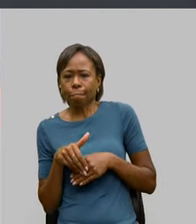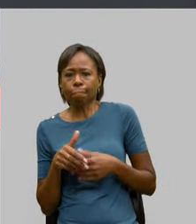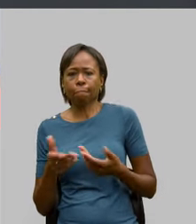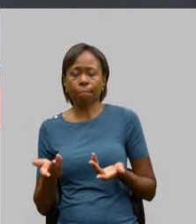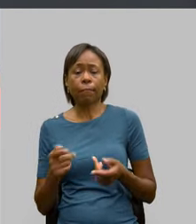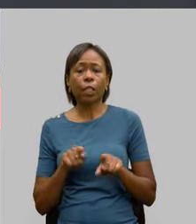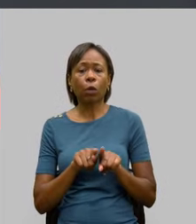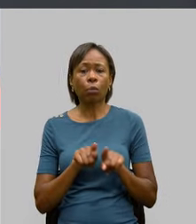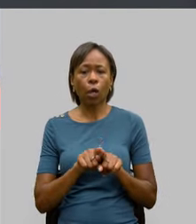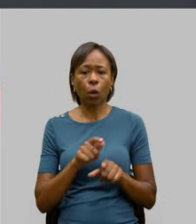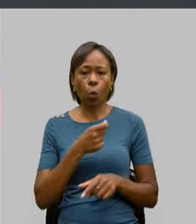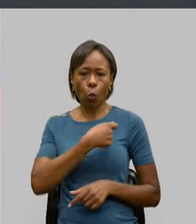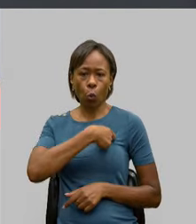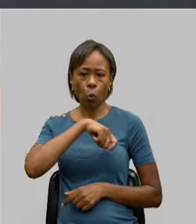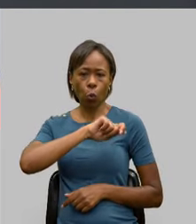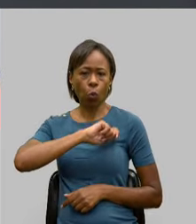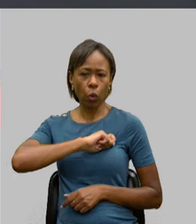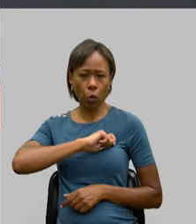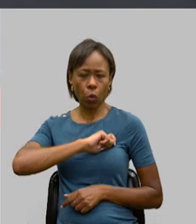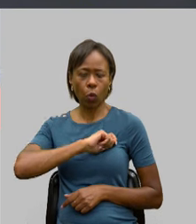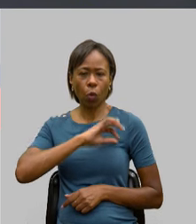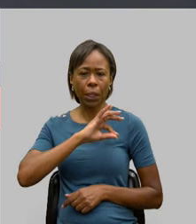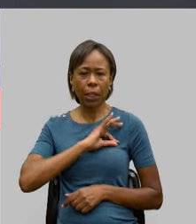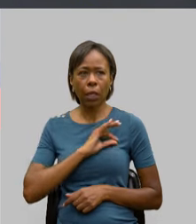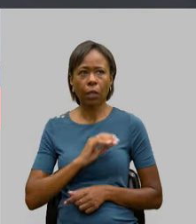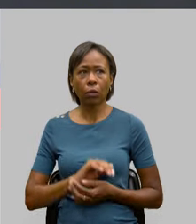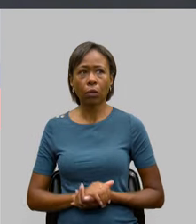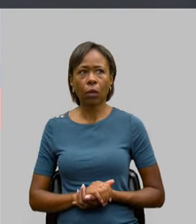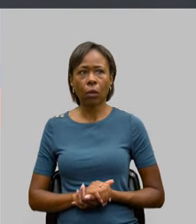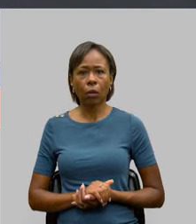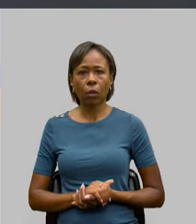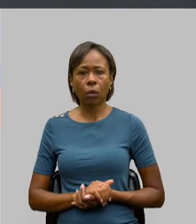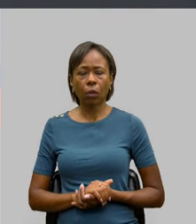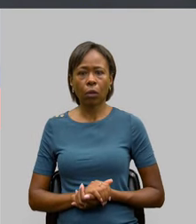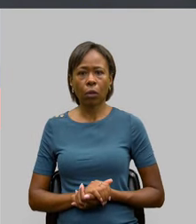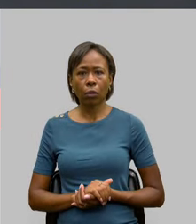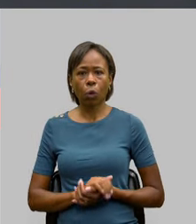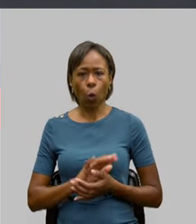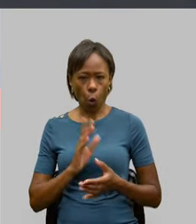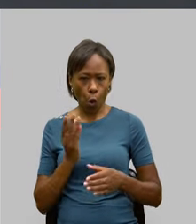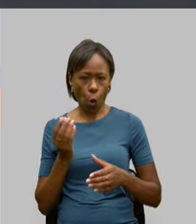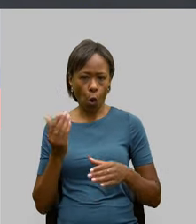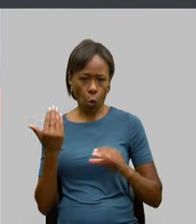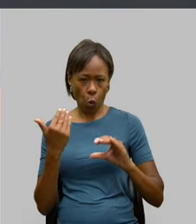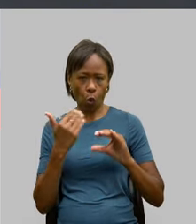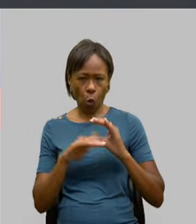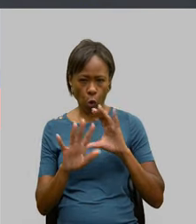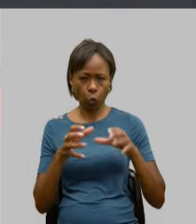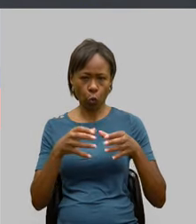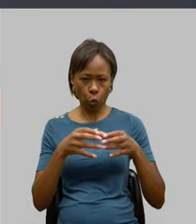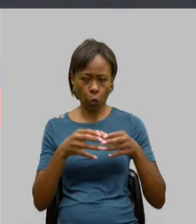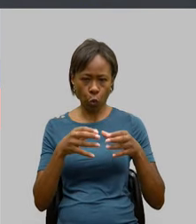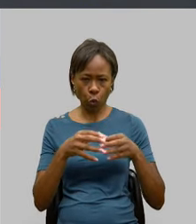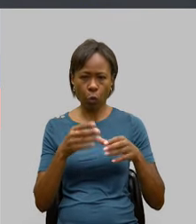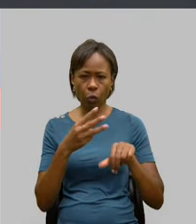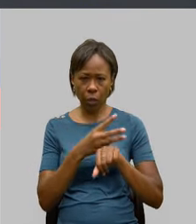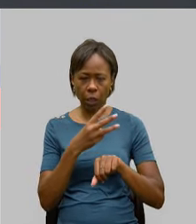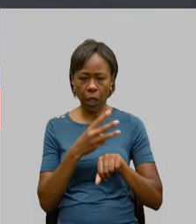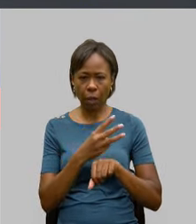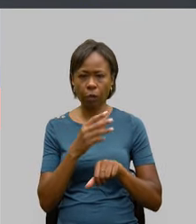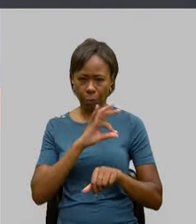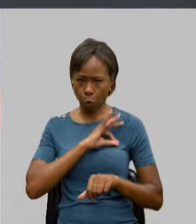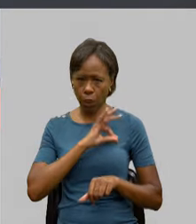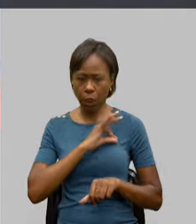grupo de um grupo de Delegados de polícia que era a chance dele ter uma promoção